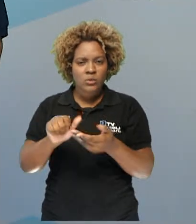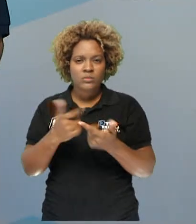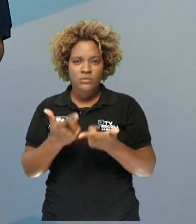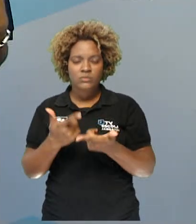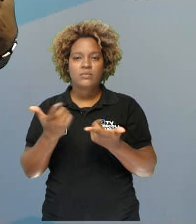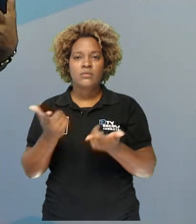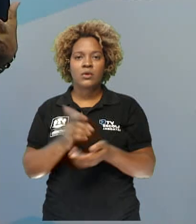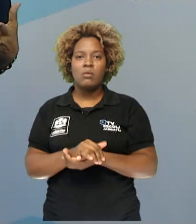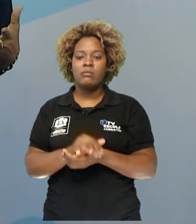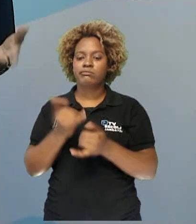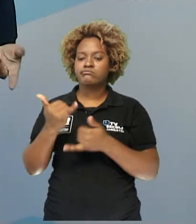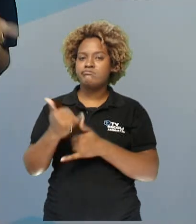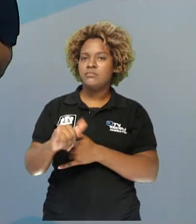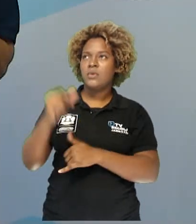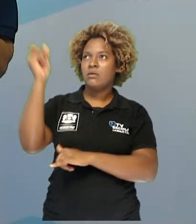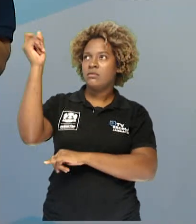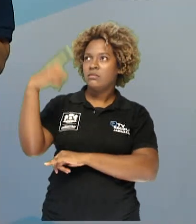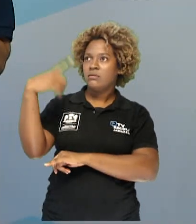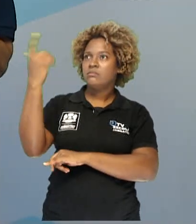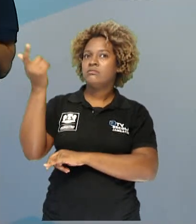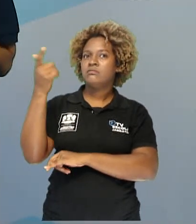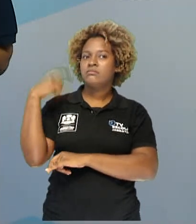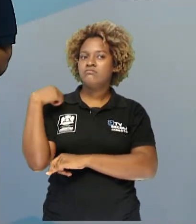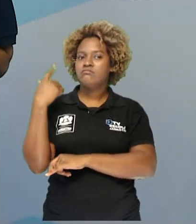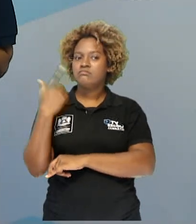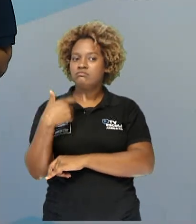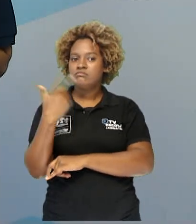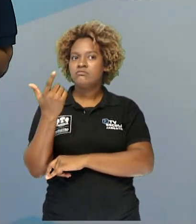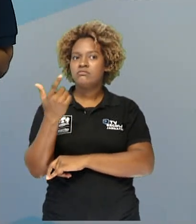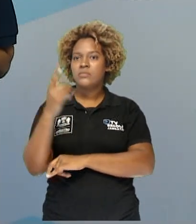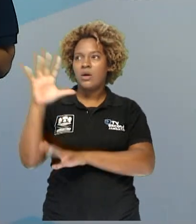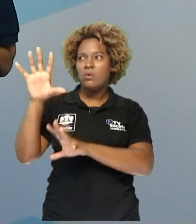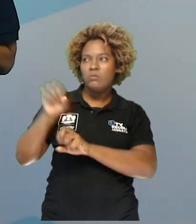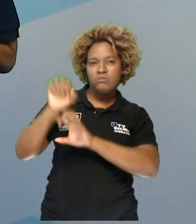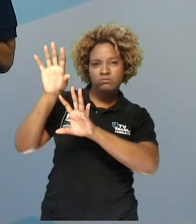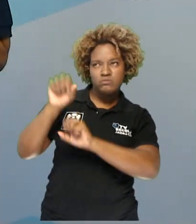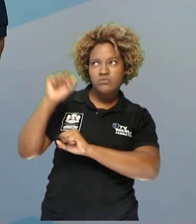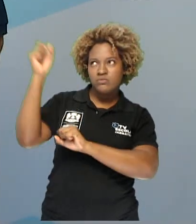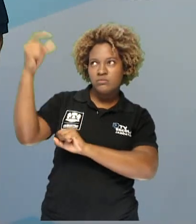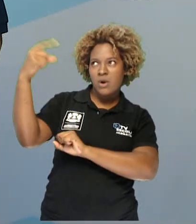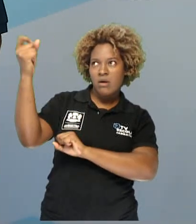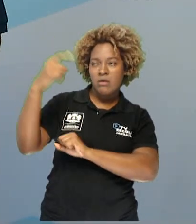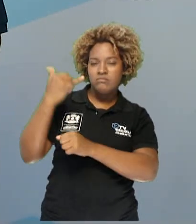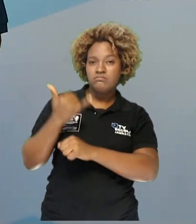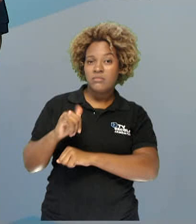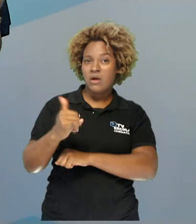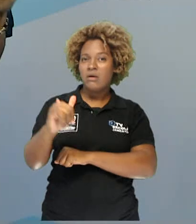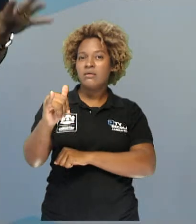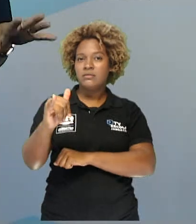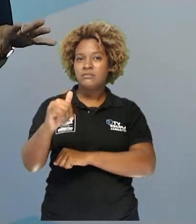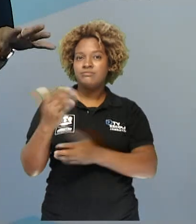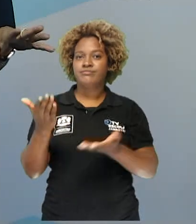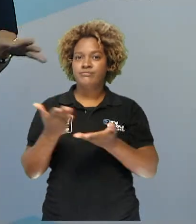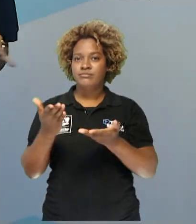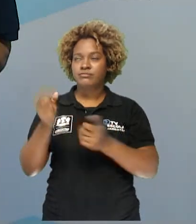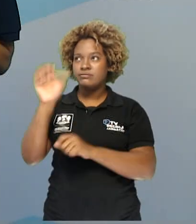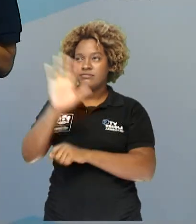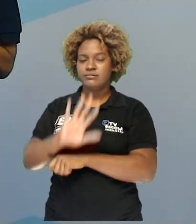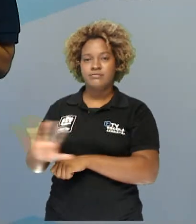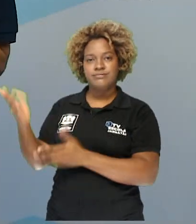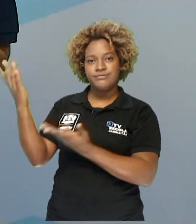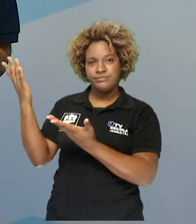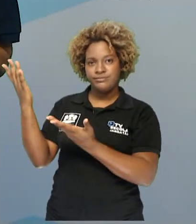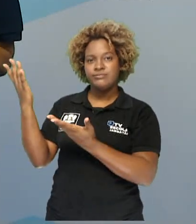alternativas mais promissoras para a obtenção energética. Agora nós temos no slide